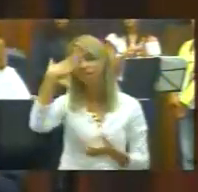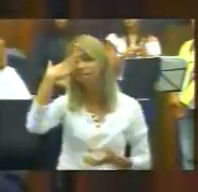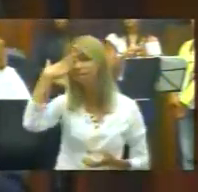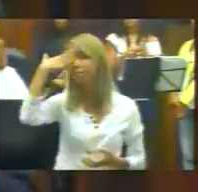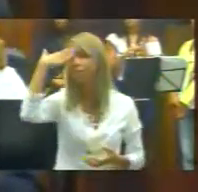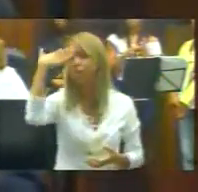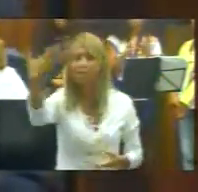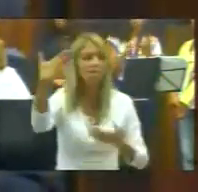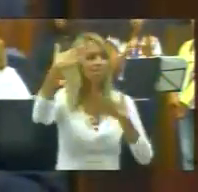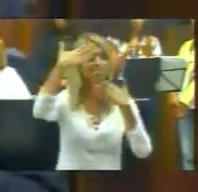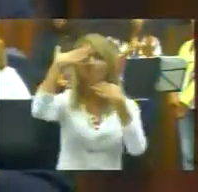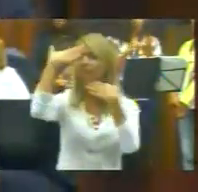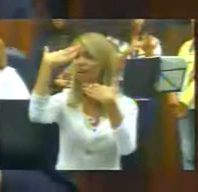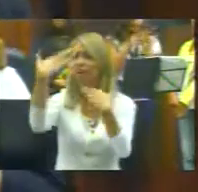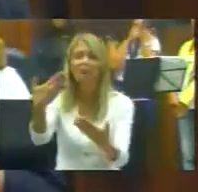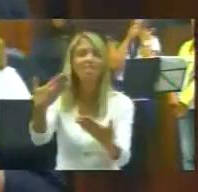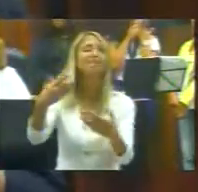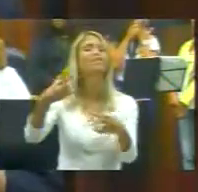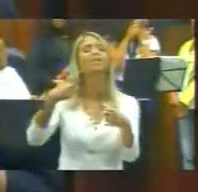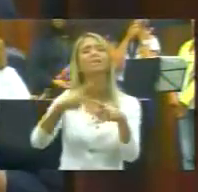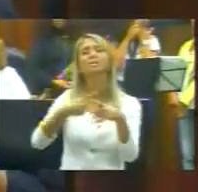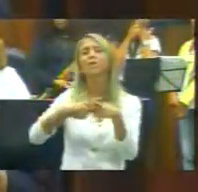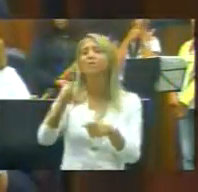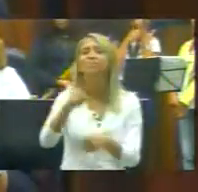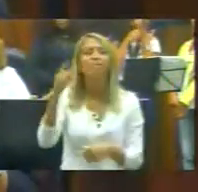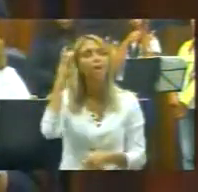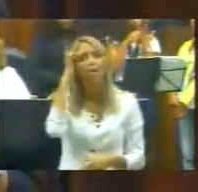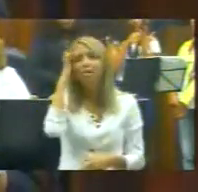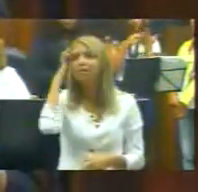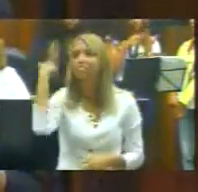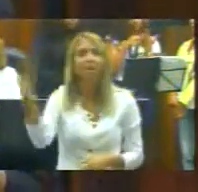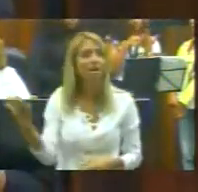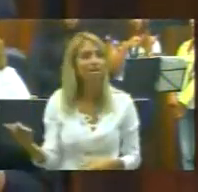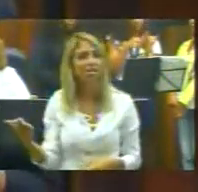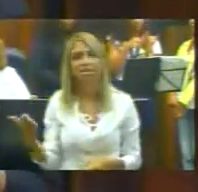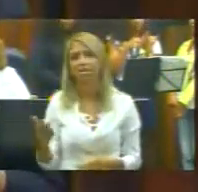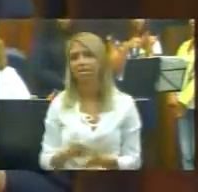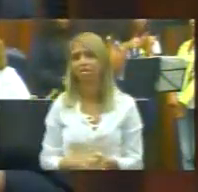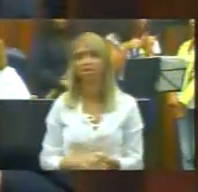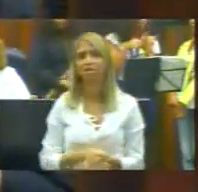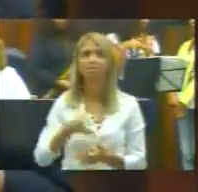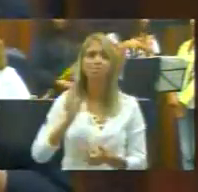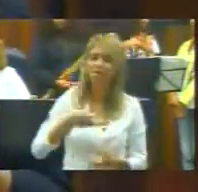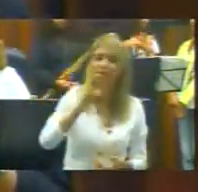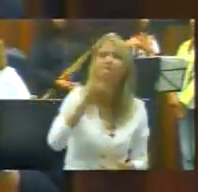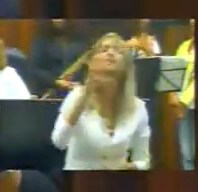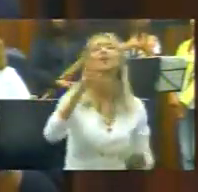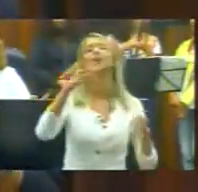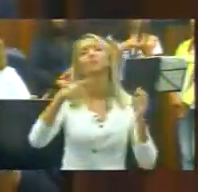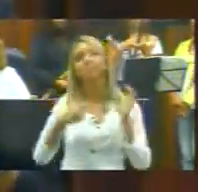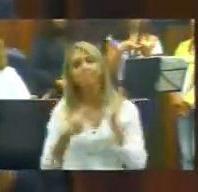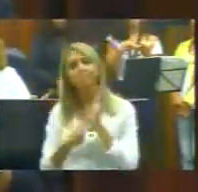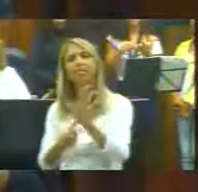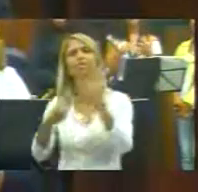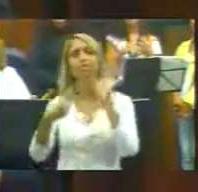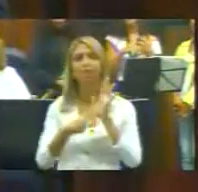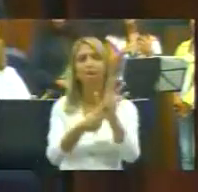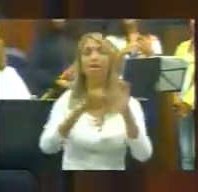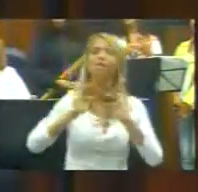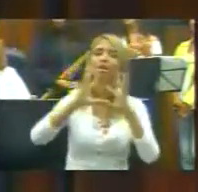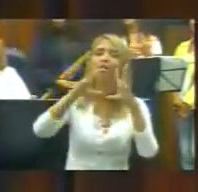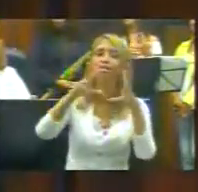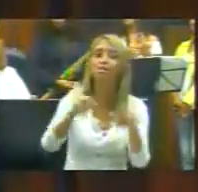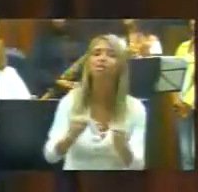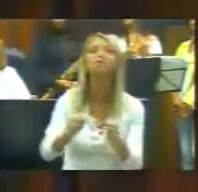imenso, porque não foi fácil nesse período de divulgação, de campanhas e até mesmo